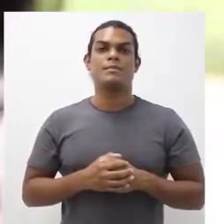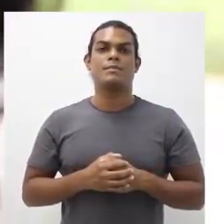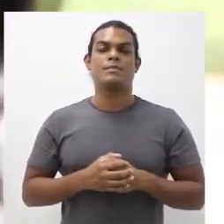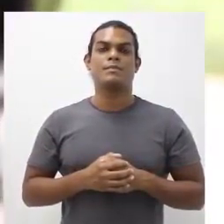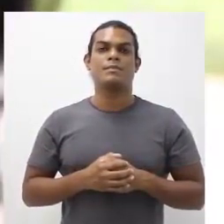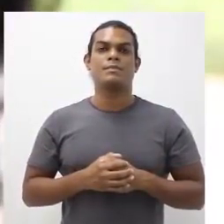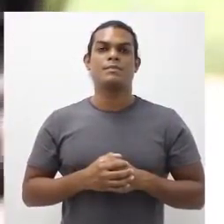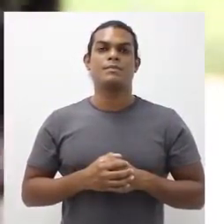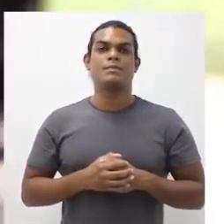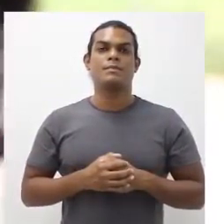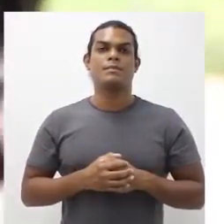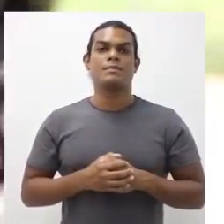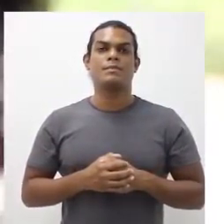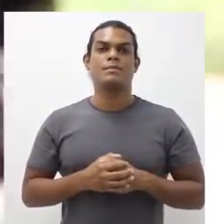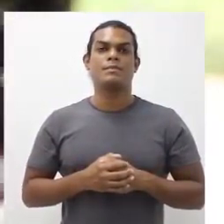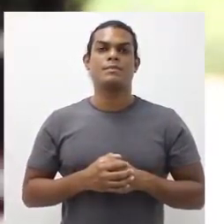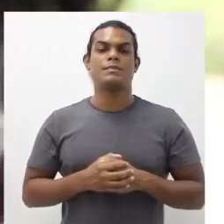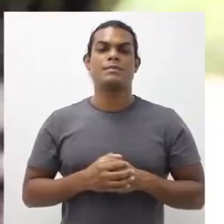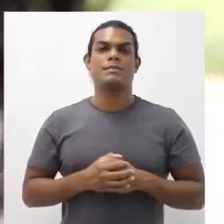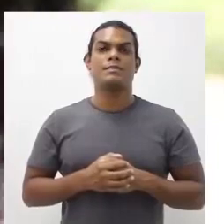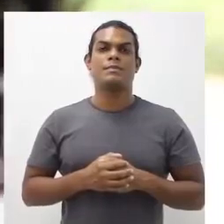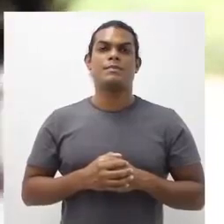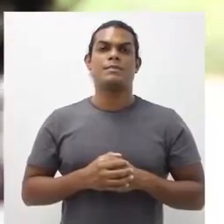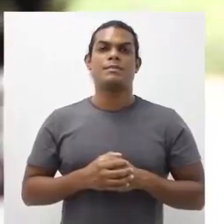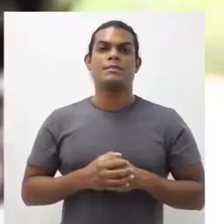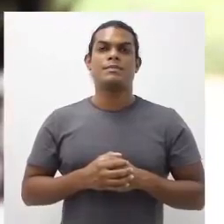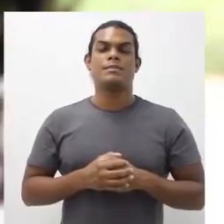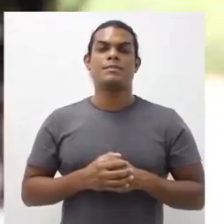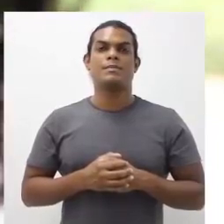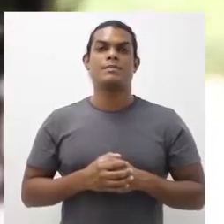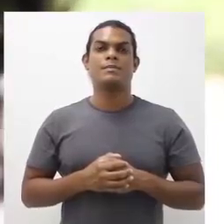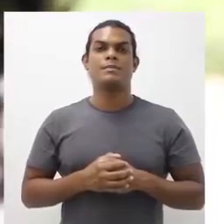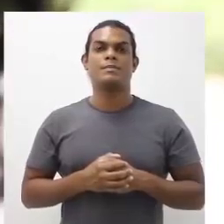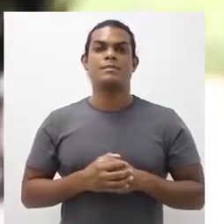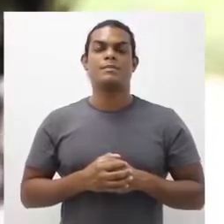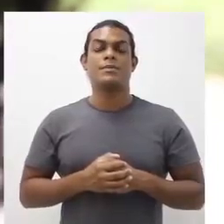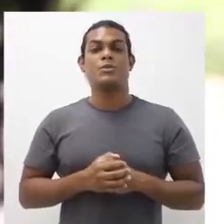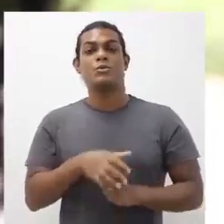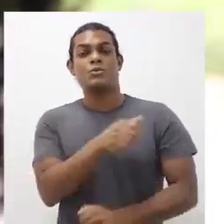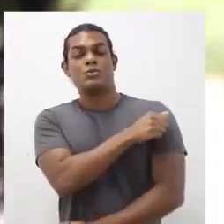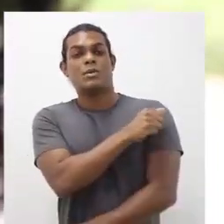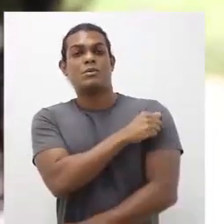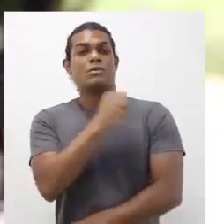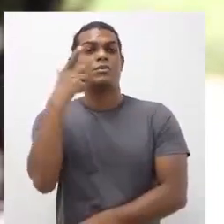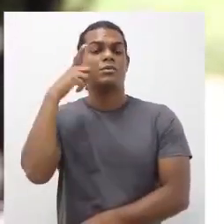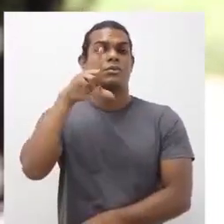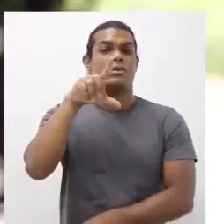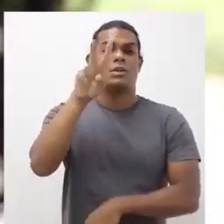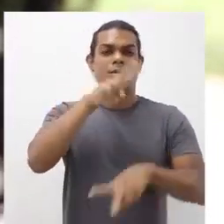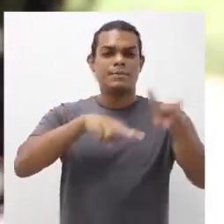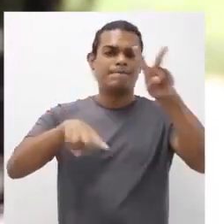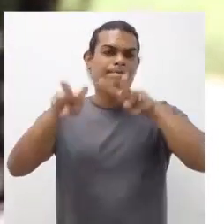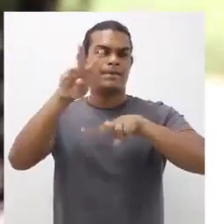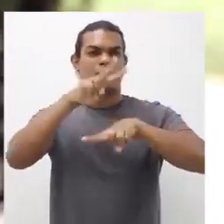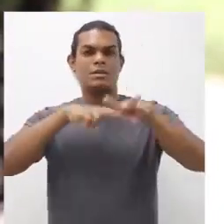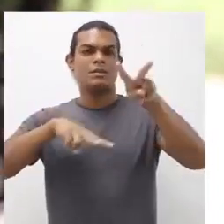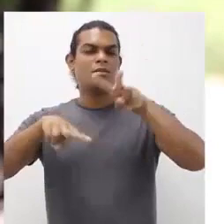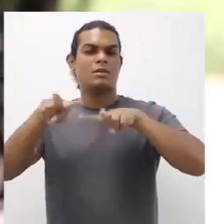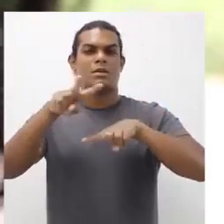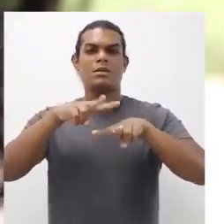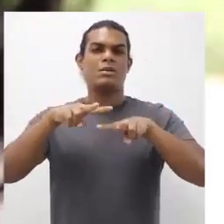poderia dizer, um portfólio, onde ele traga toda a parte de observação do que ele